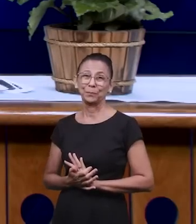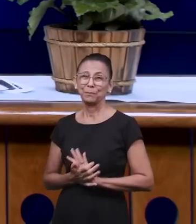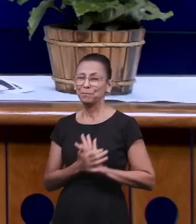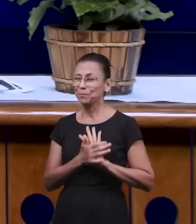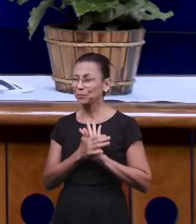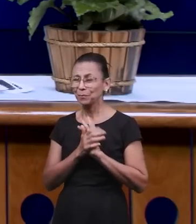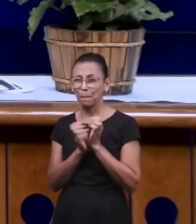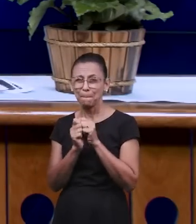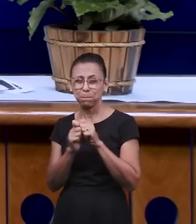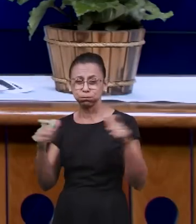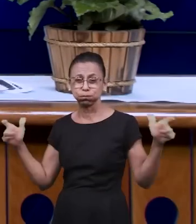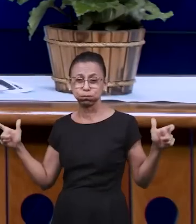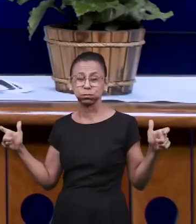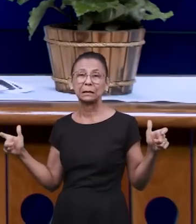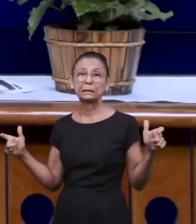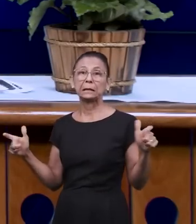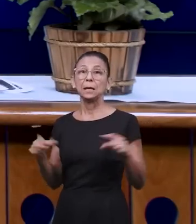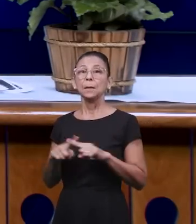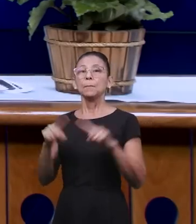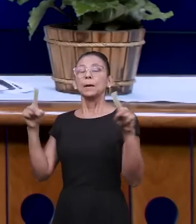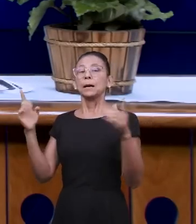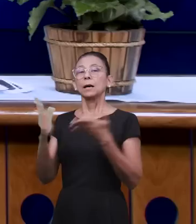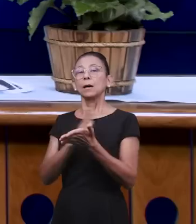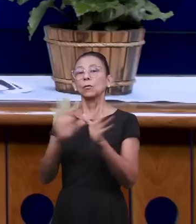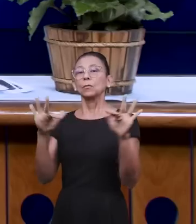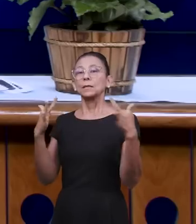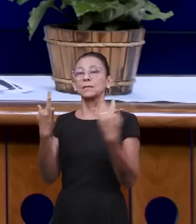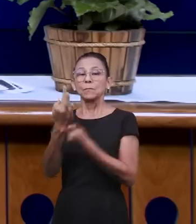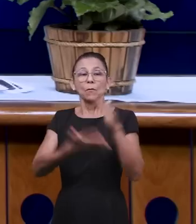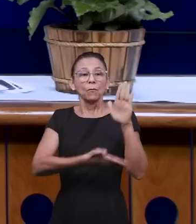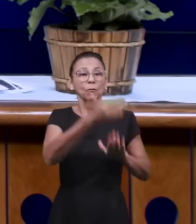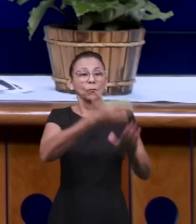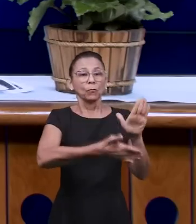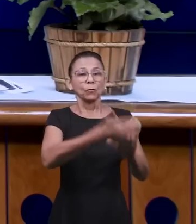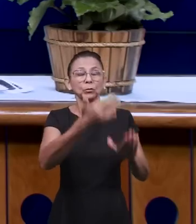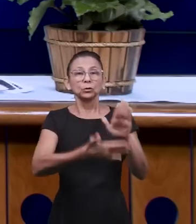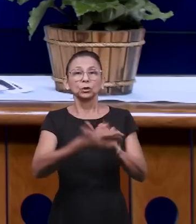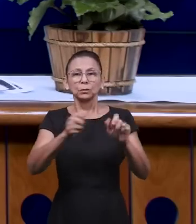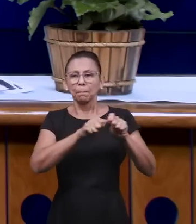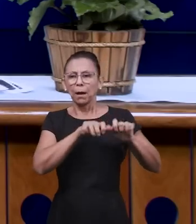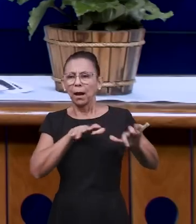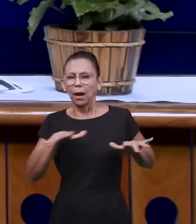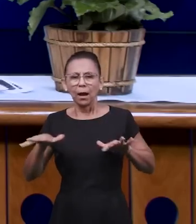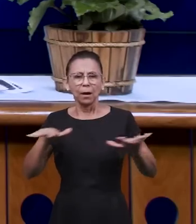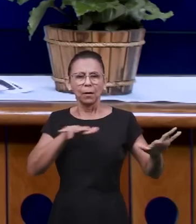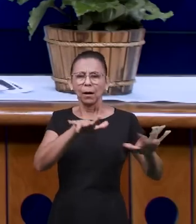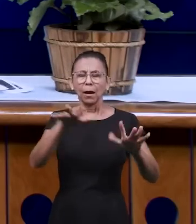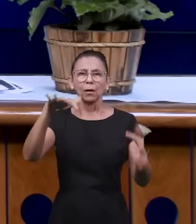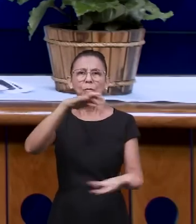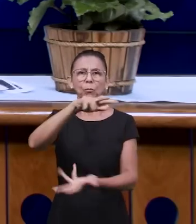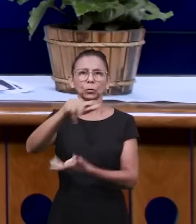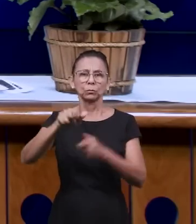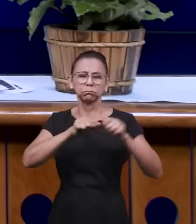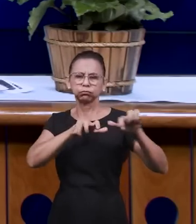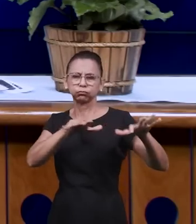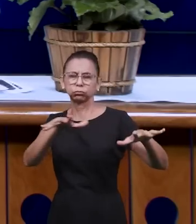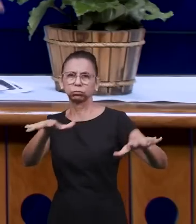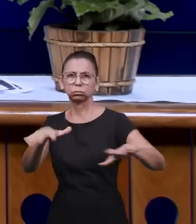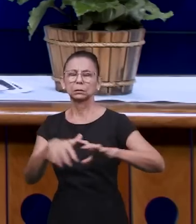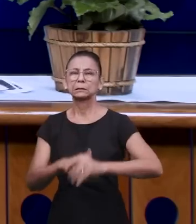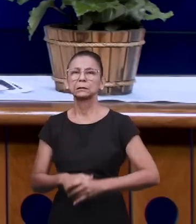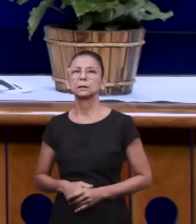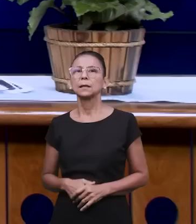a figueira brota. Israel volta. Aliás, a figueira, dentro